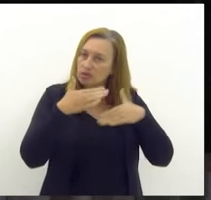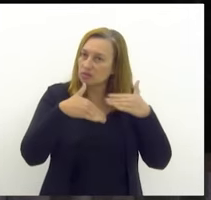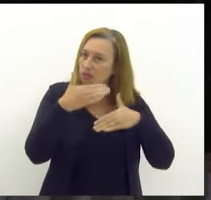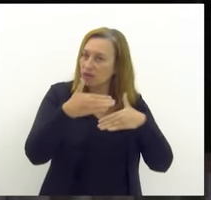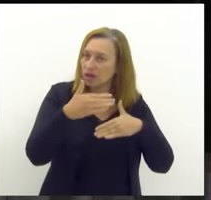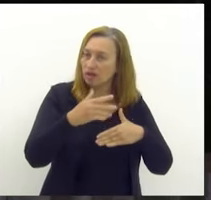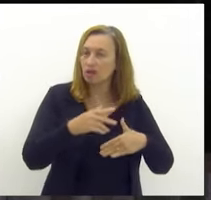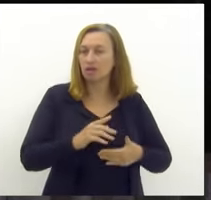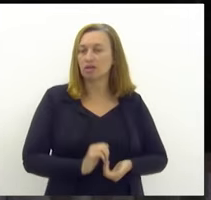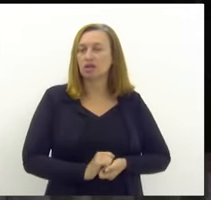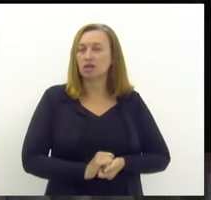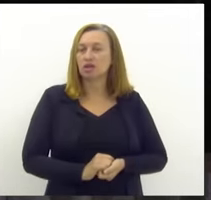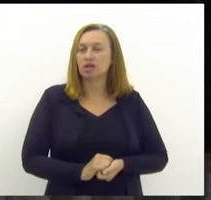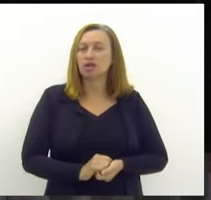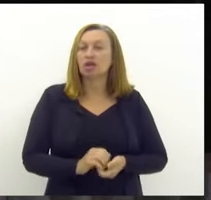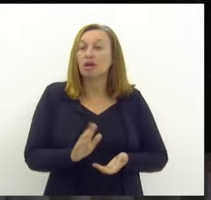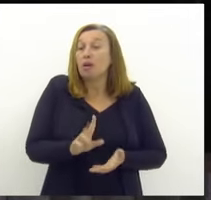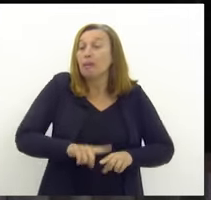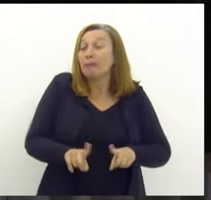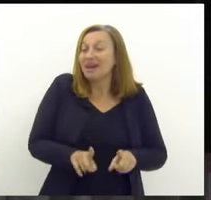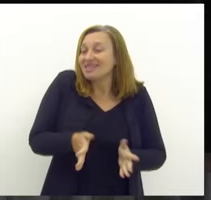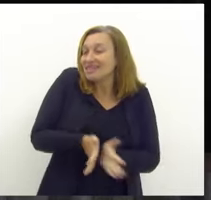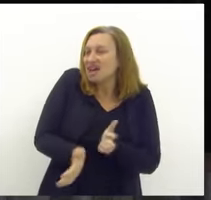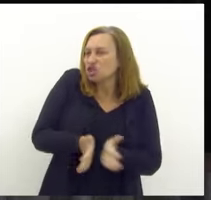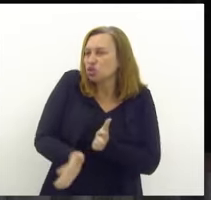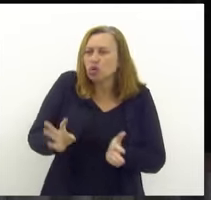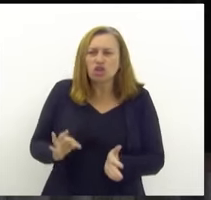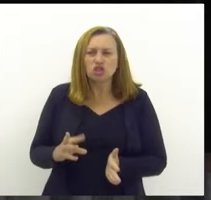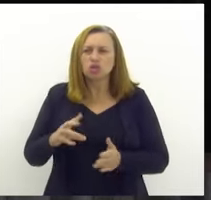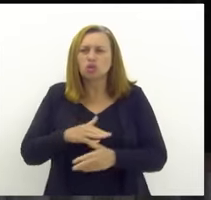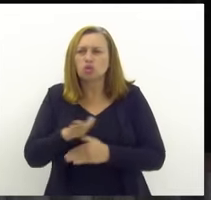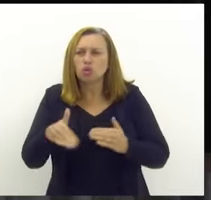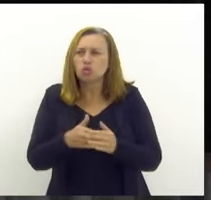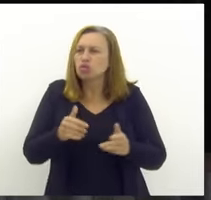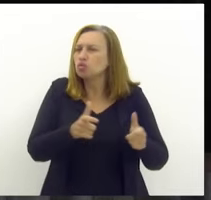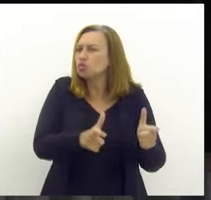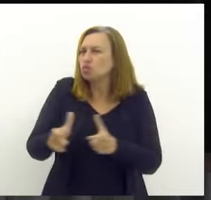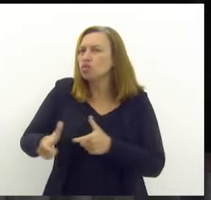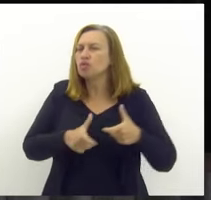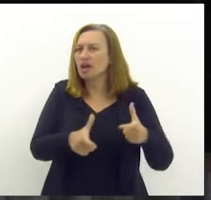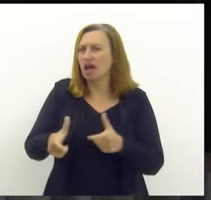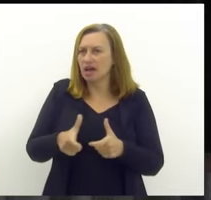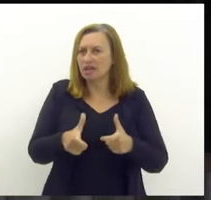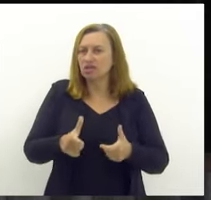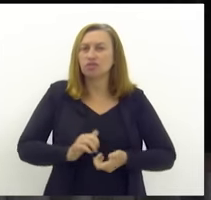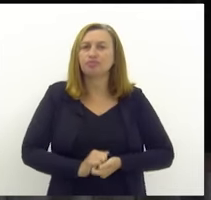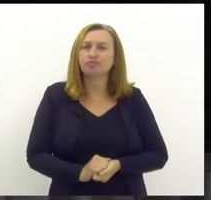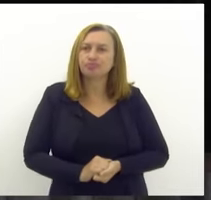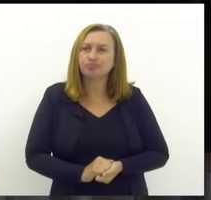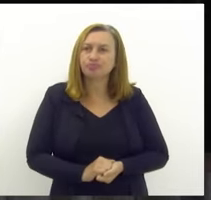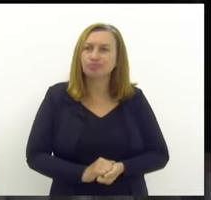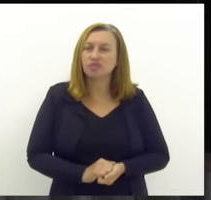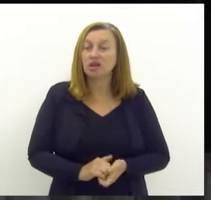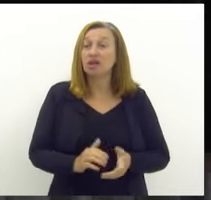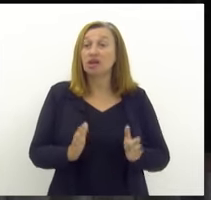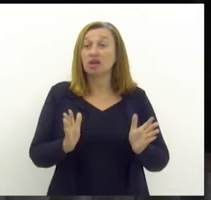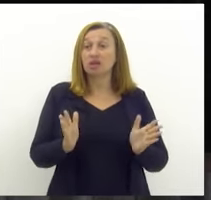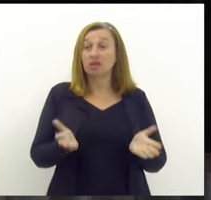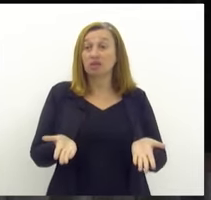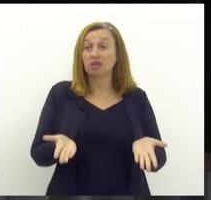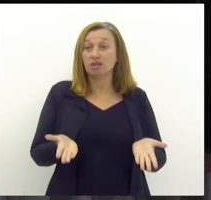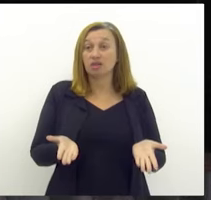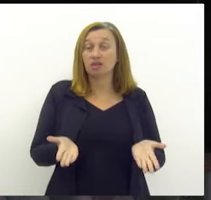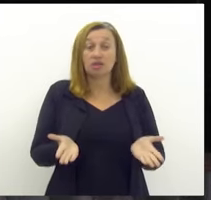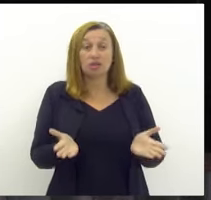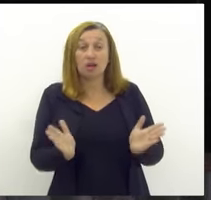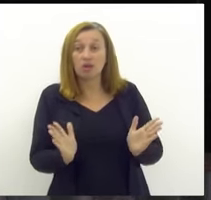possível na campanha toda nós sabemos que grande parte dos investimentos foram feitos com recurso da Sedai e é você só andar no Rio